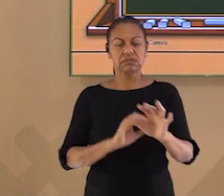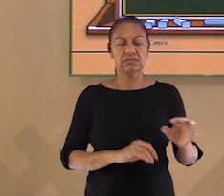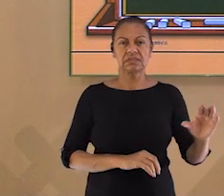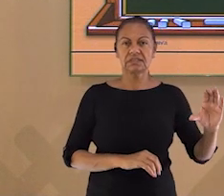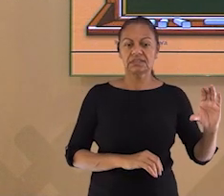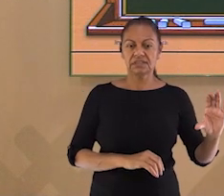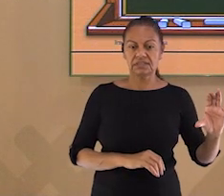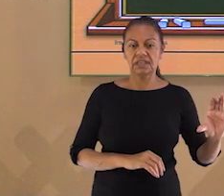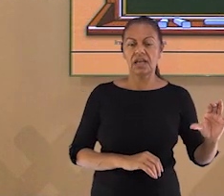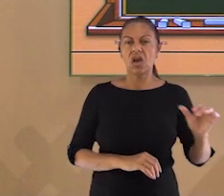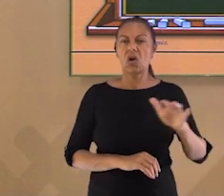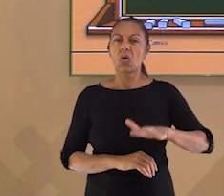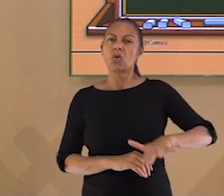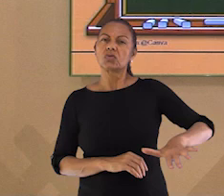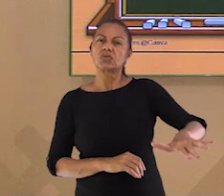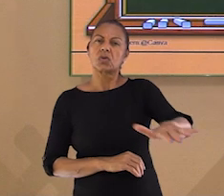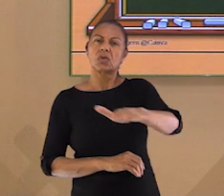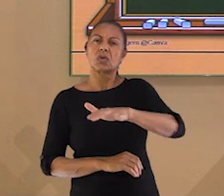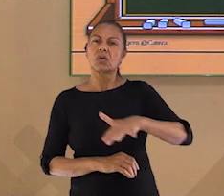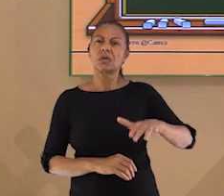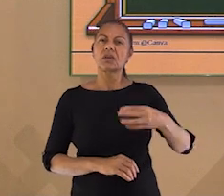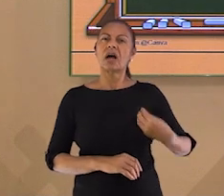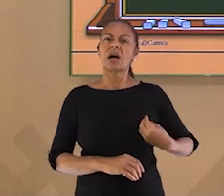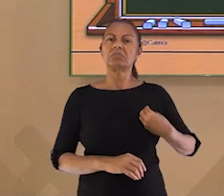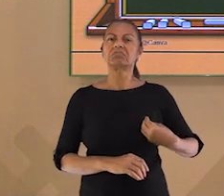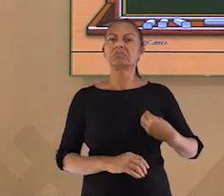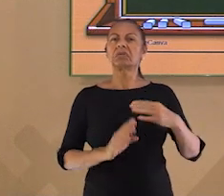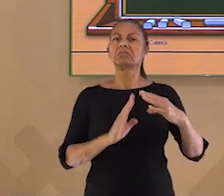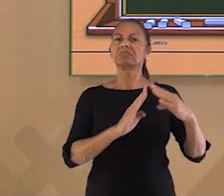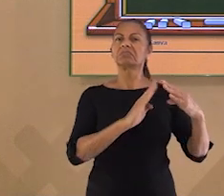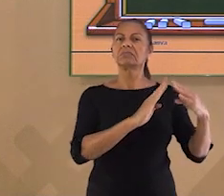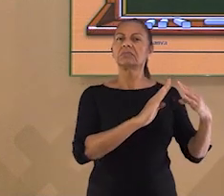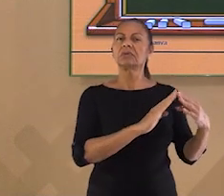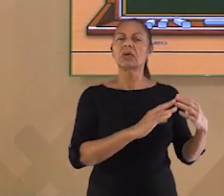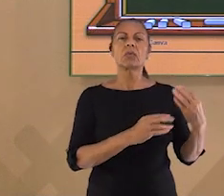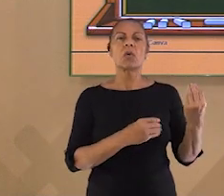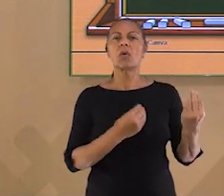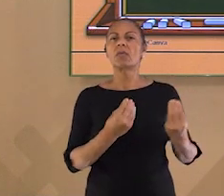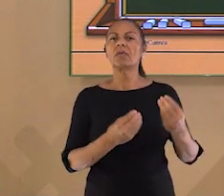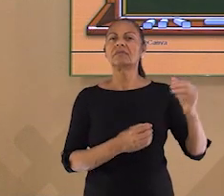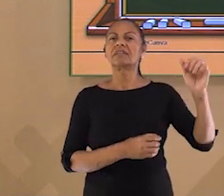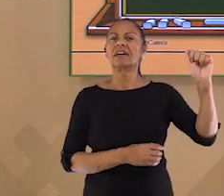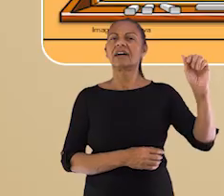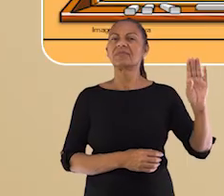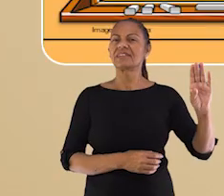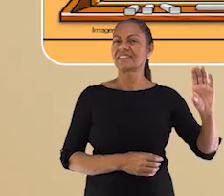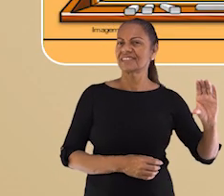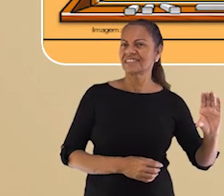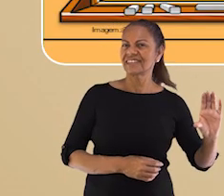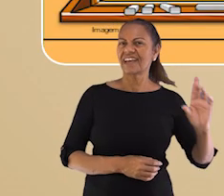a erosão de áreas habitadas. Eu vou te dar um tempo para você pensar.